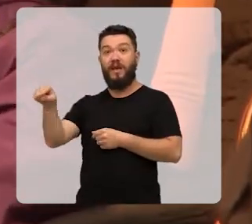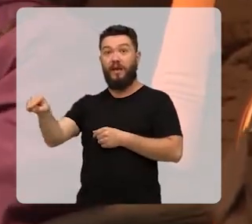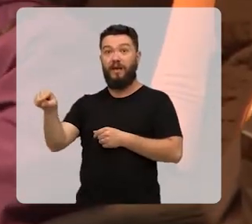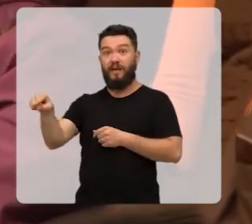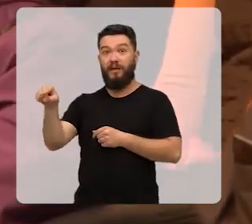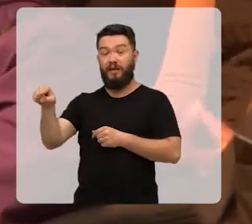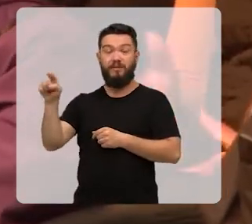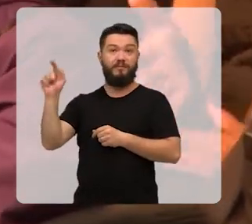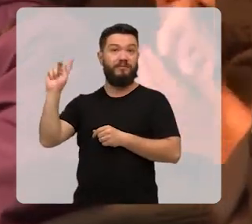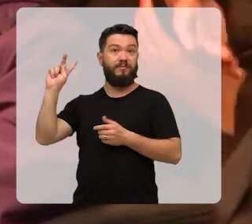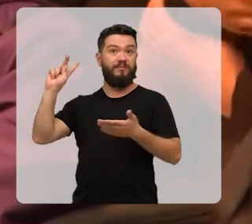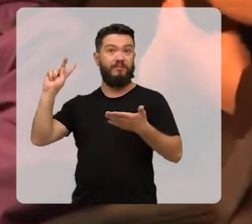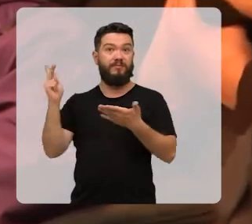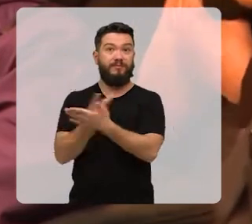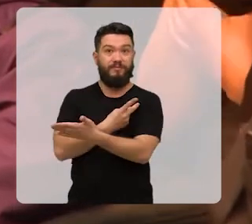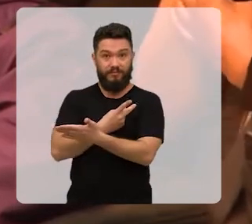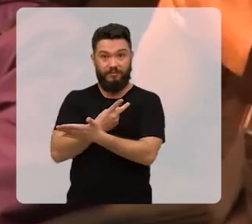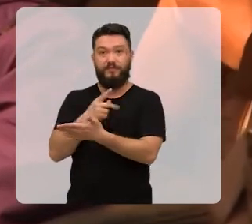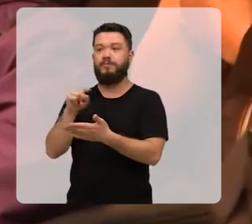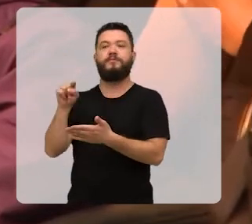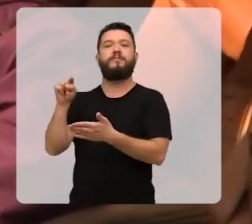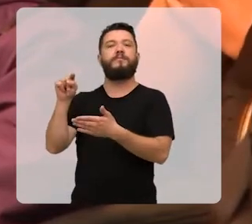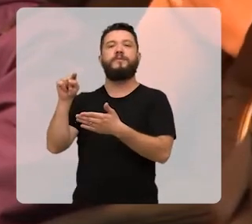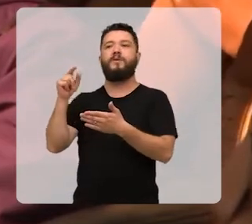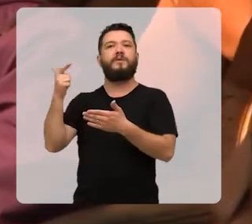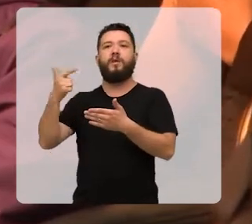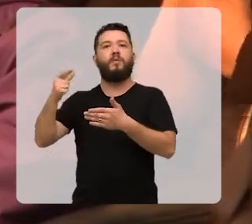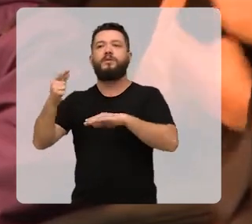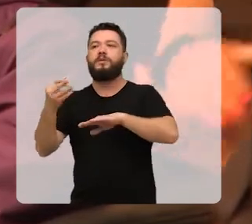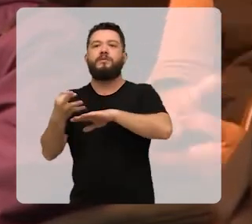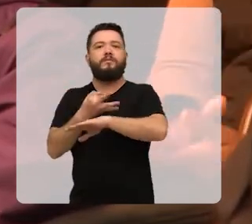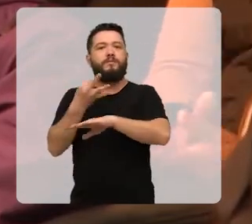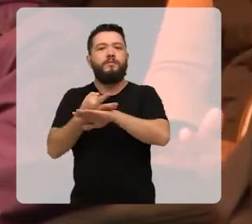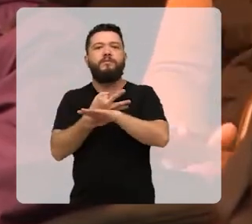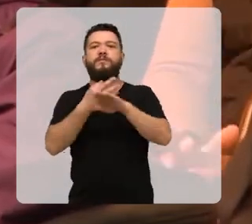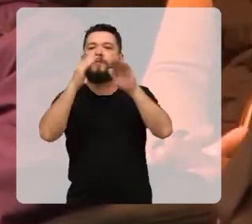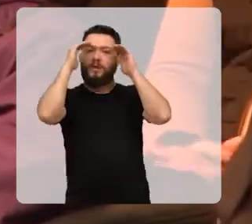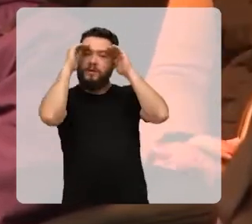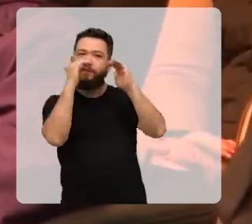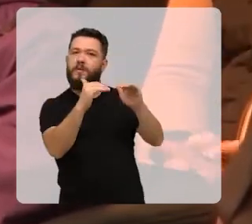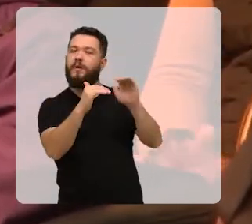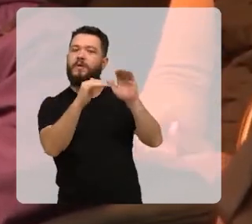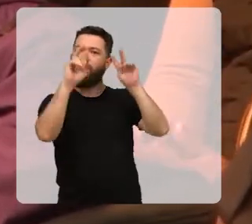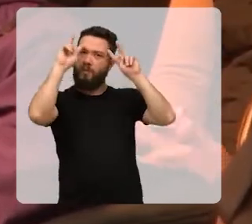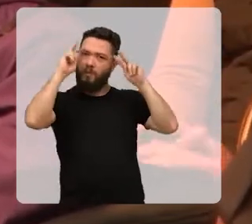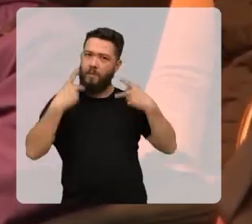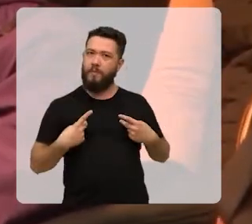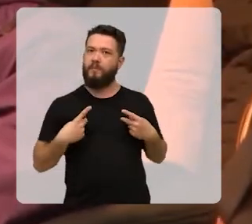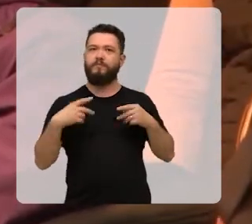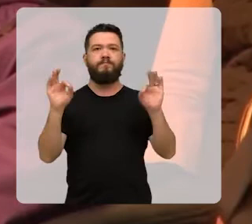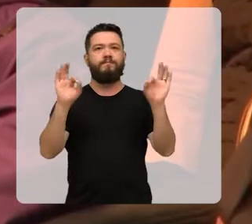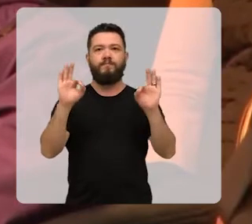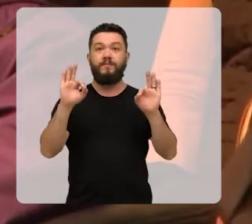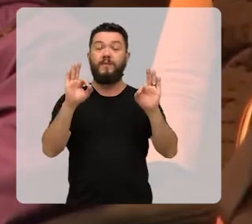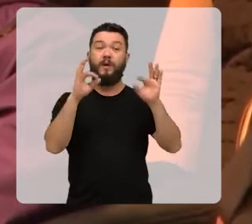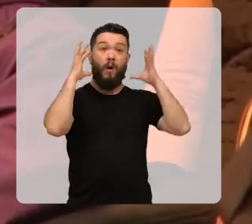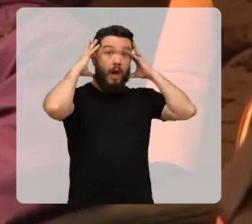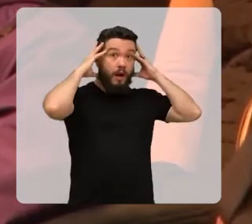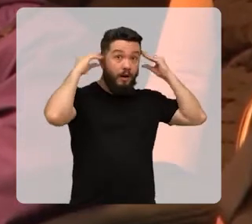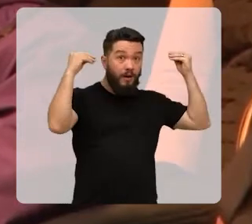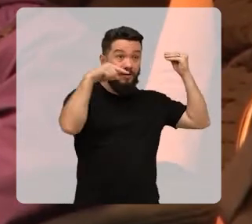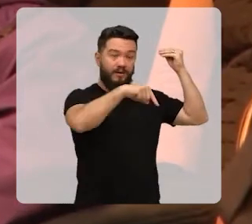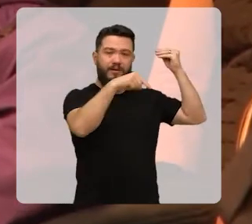possibilidade de respeito à tolerância e aos direitos humanos a população na Holanda durante a